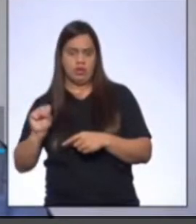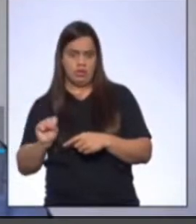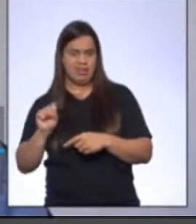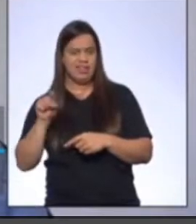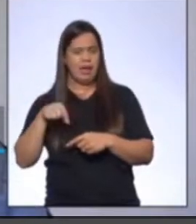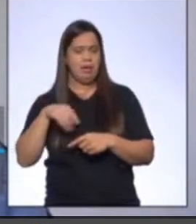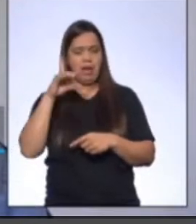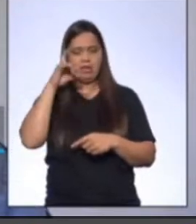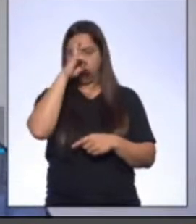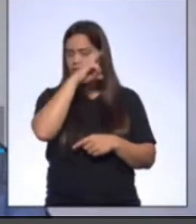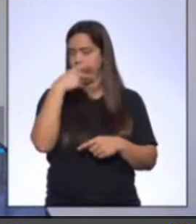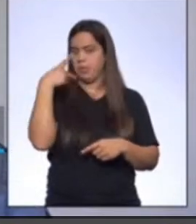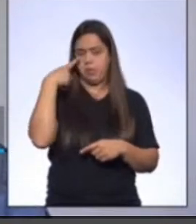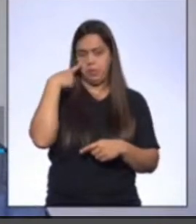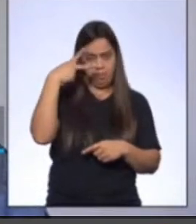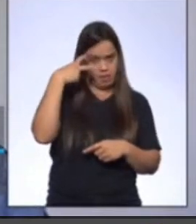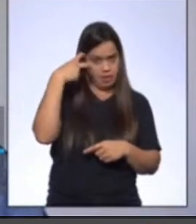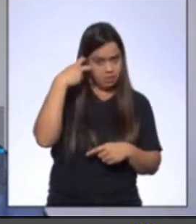difícil, perceberam?